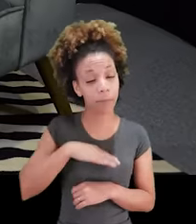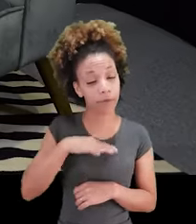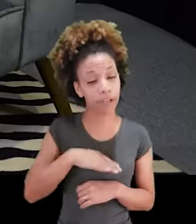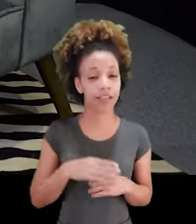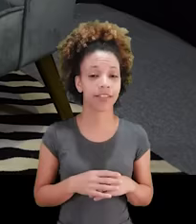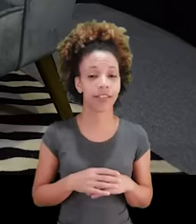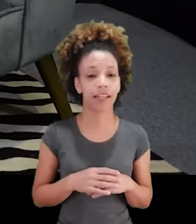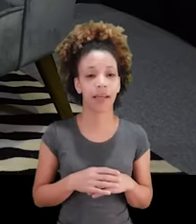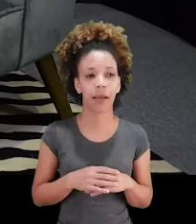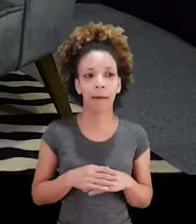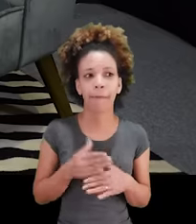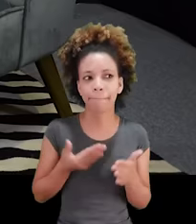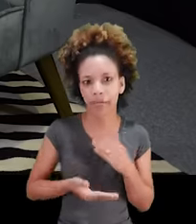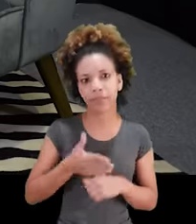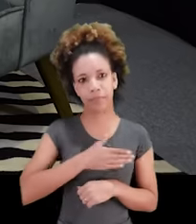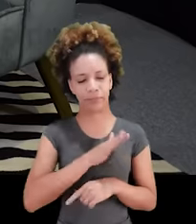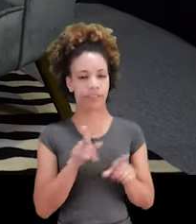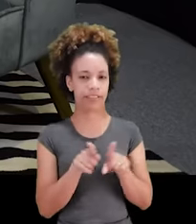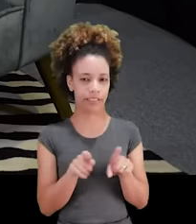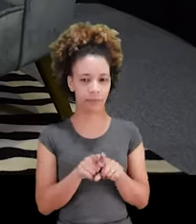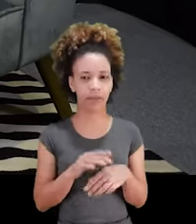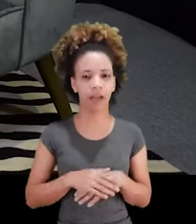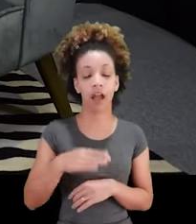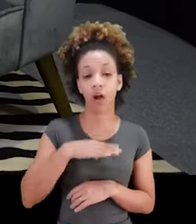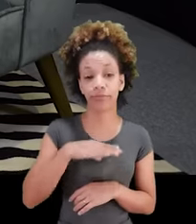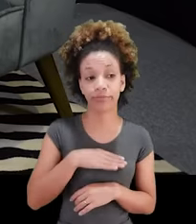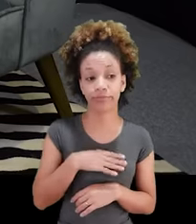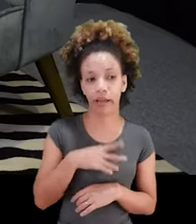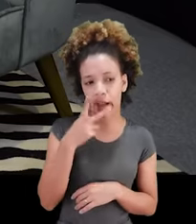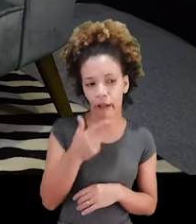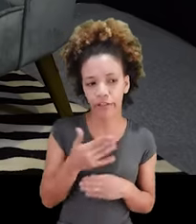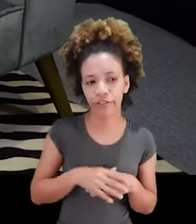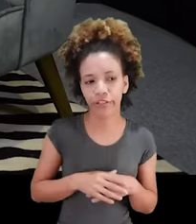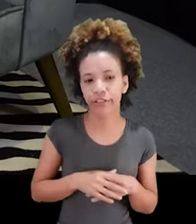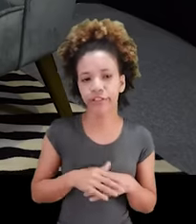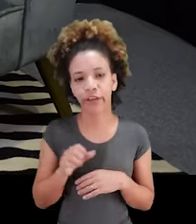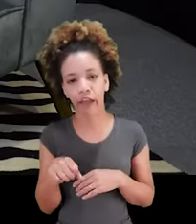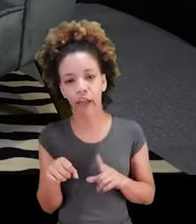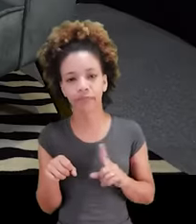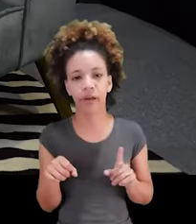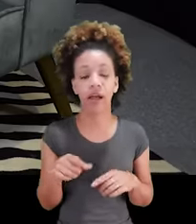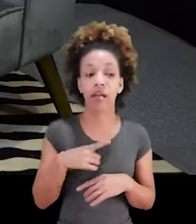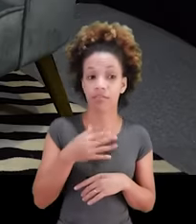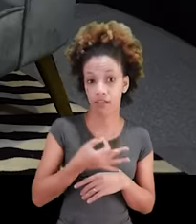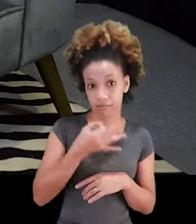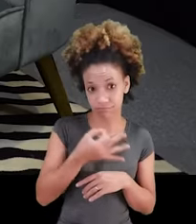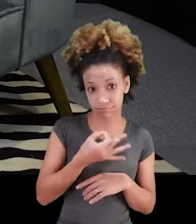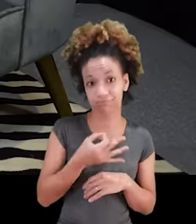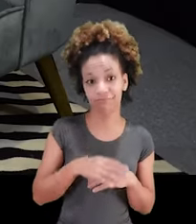portuguesa, percam qualquer preconceito em relação ao que os portugueses são ou não são, percam seus achismos,